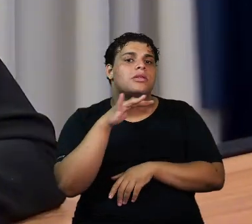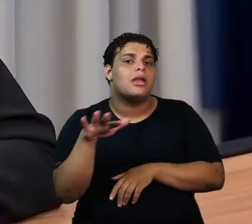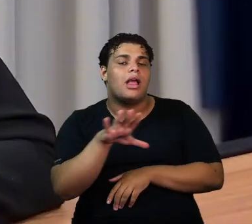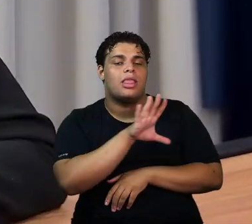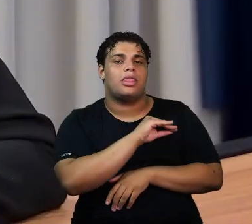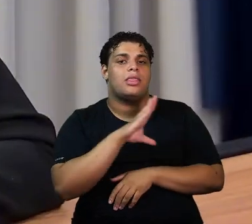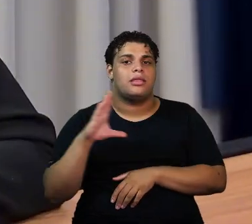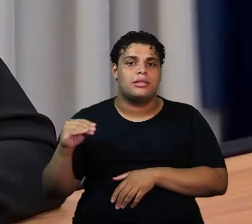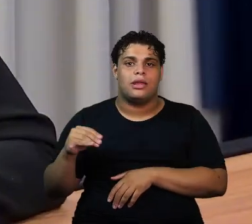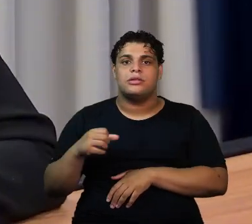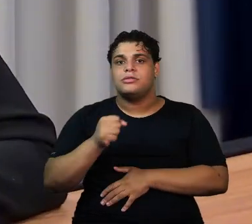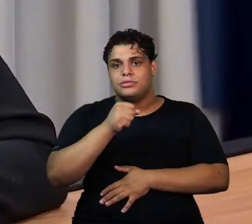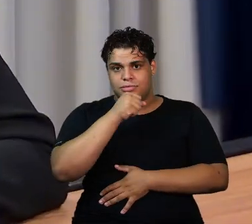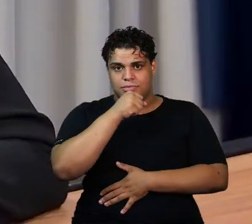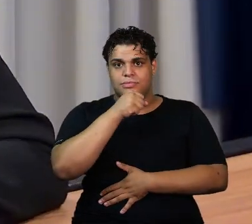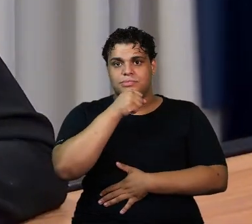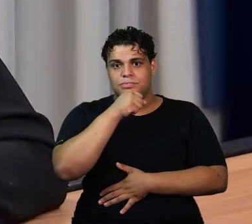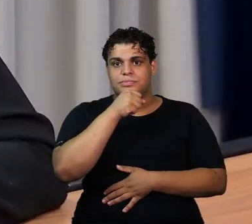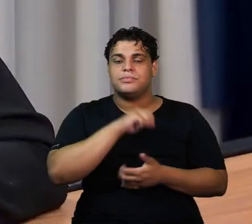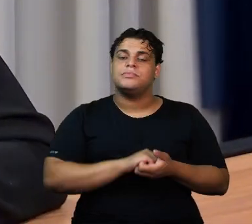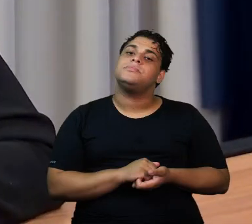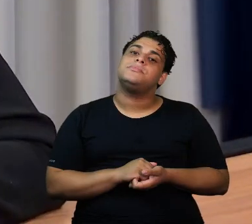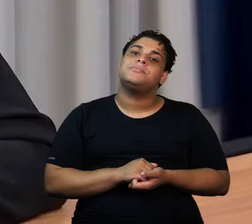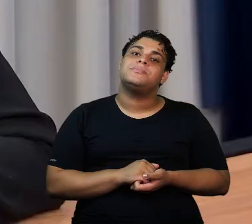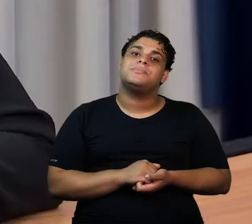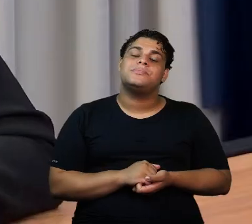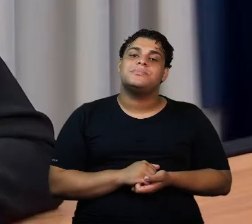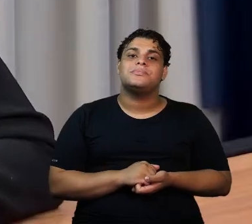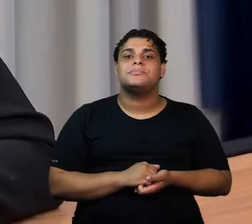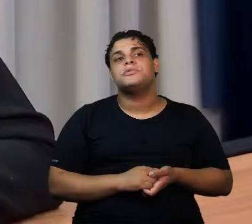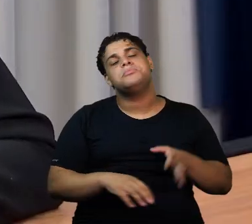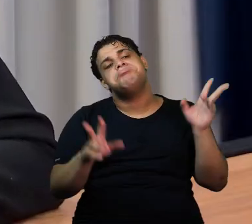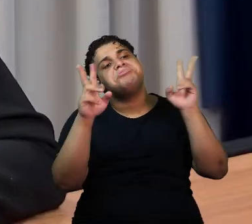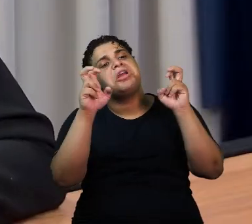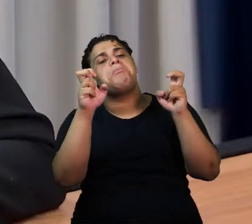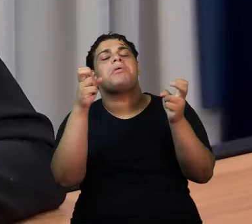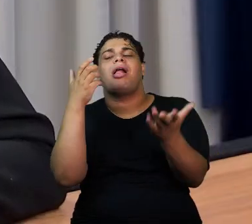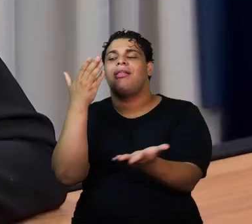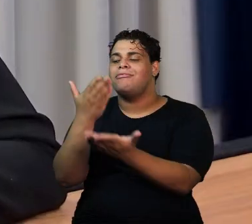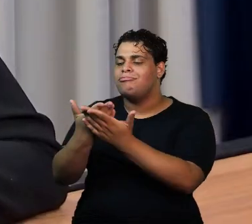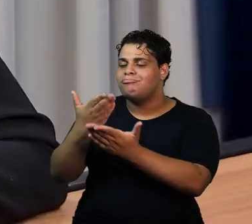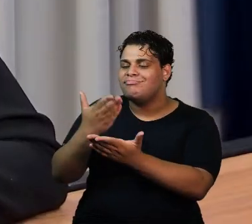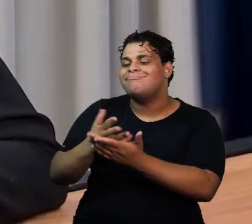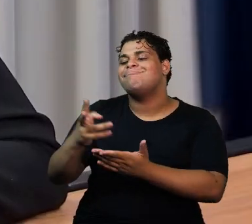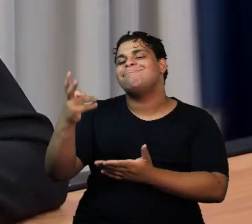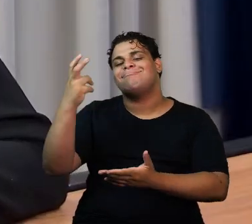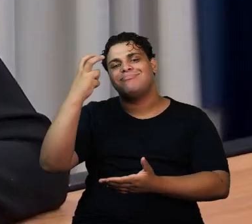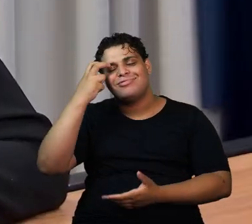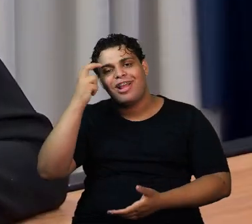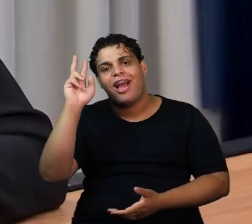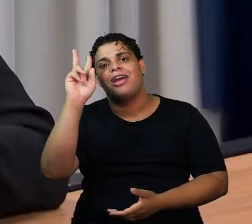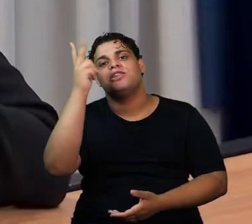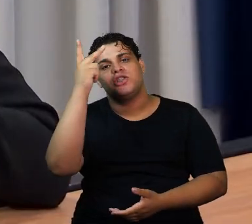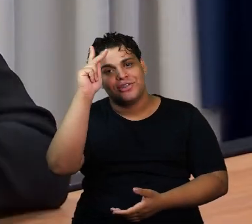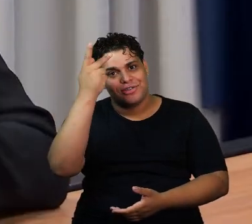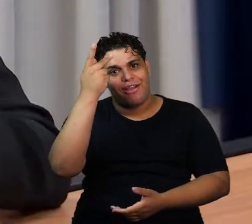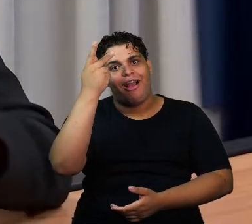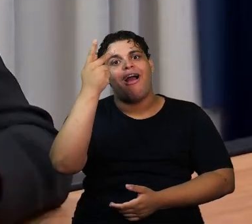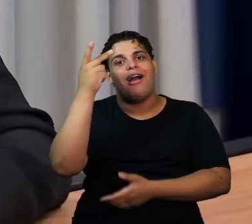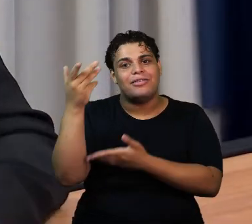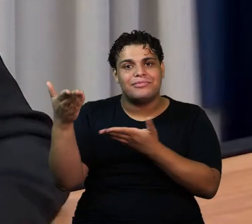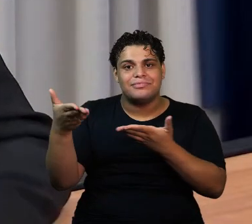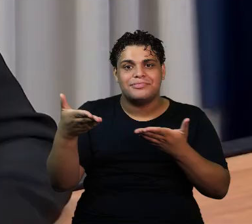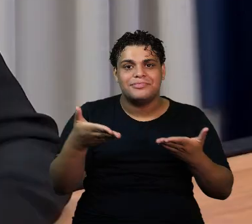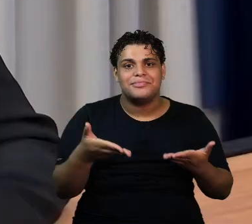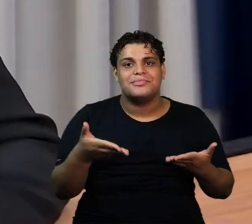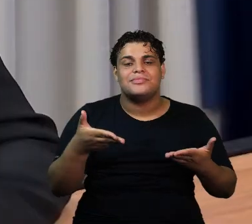adolescentes e também idosos, principalmente temas educacionais, culturais, históricos. Então, quando ele chegou